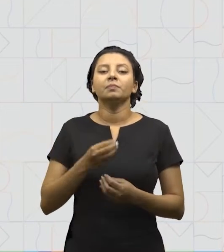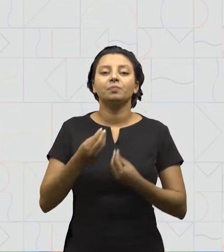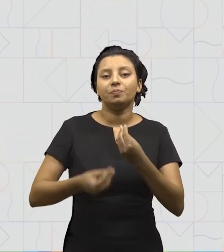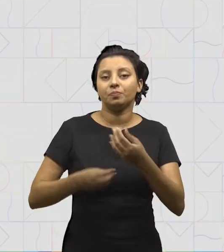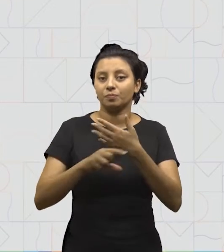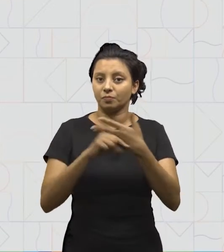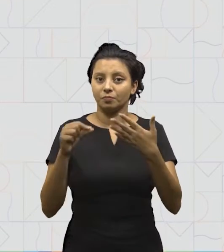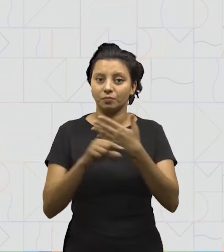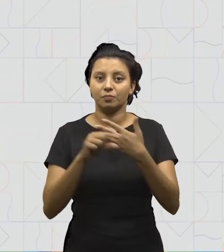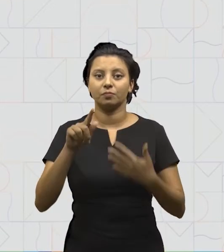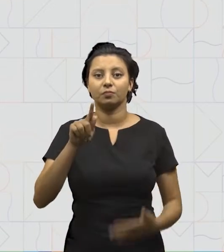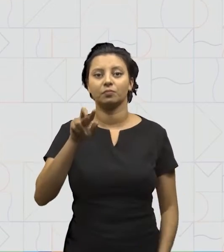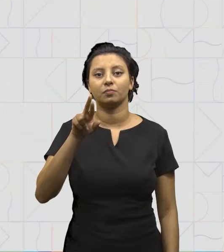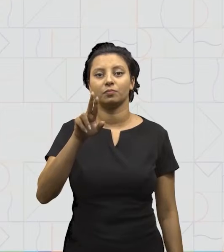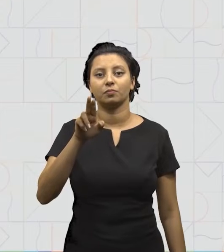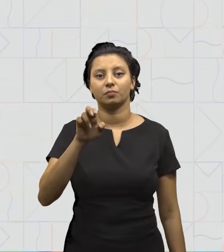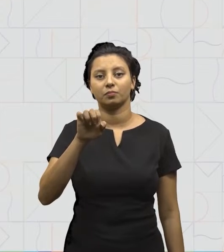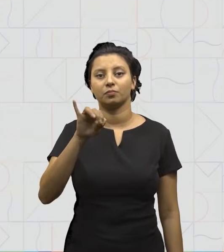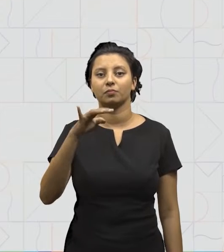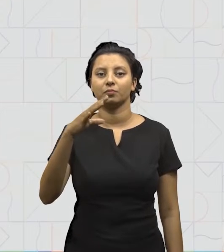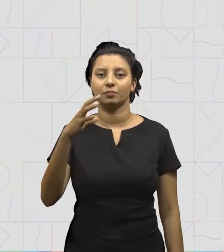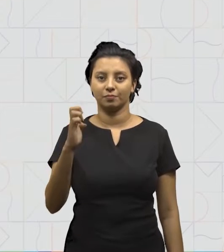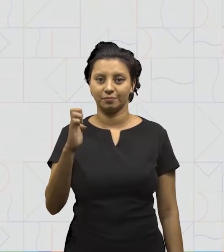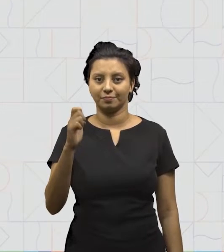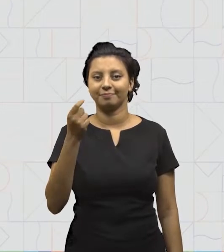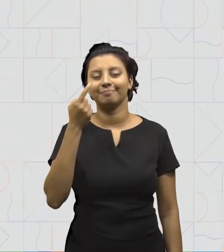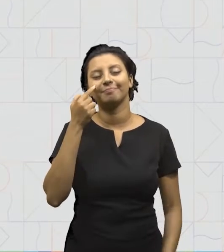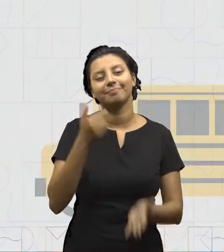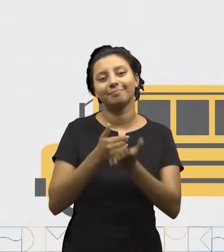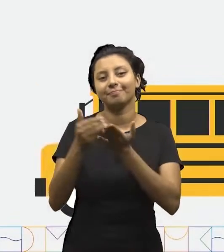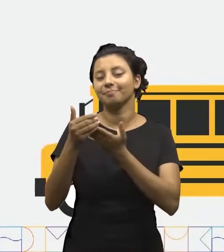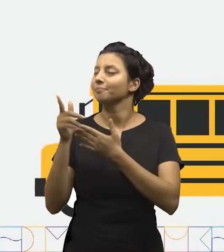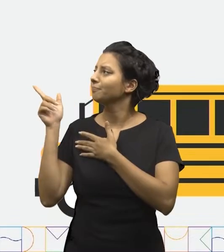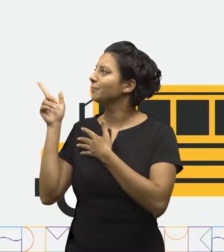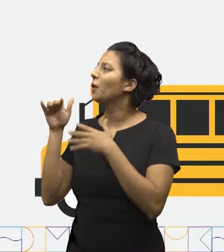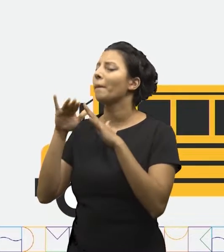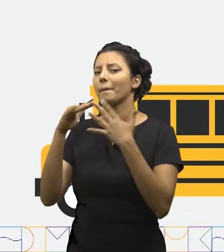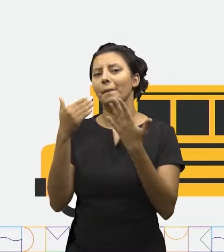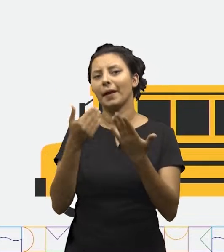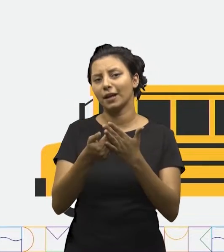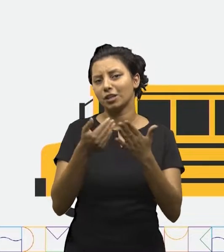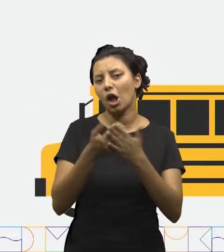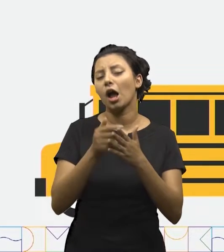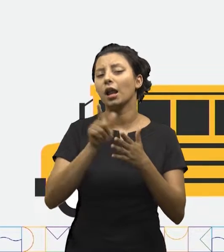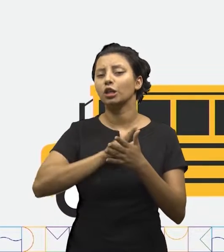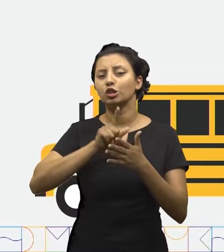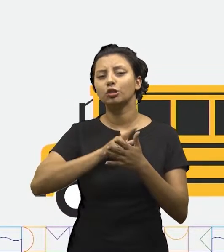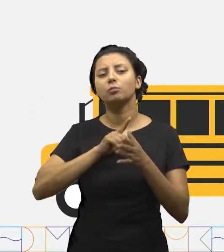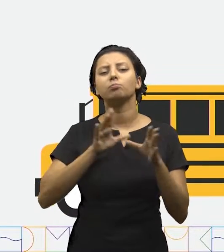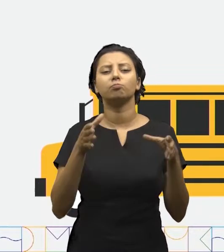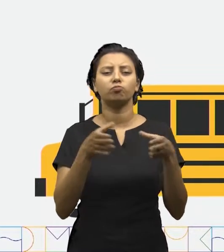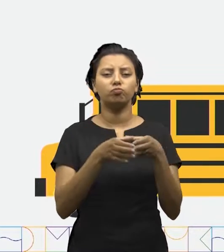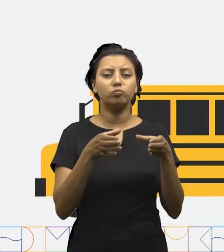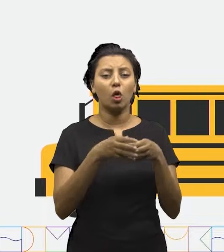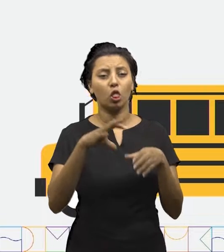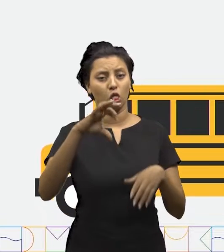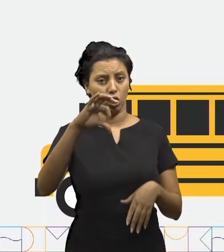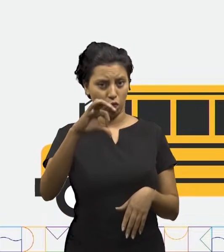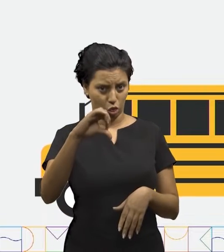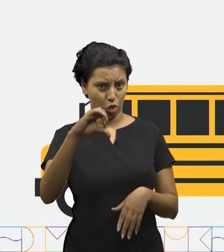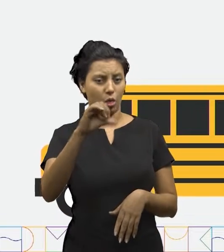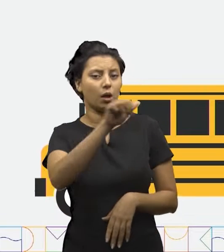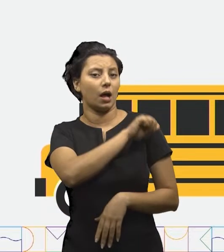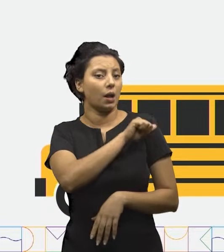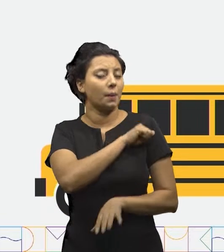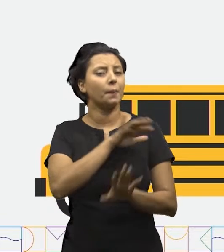na autora Grace Amorim. Vamos lá começar. Em uma escola, havia uma classe com 9